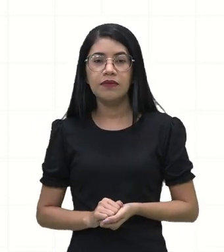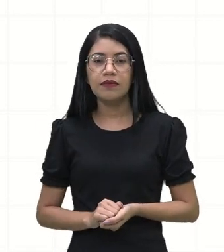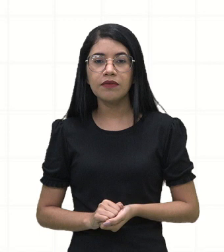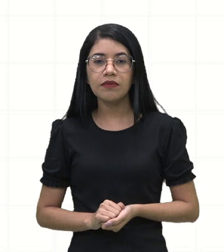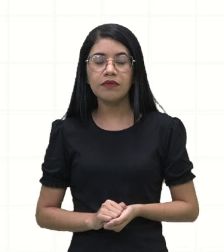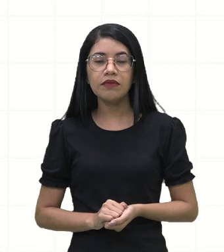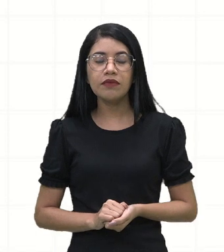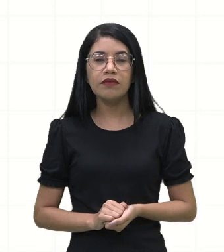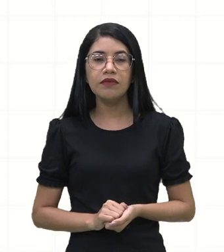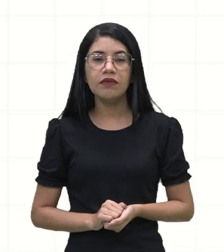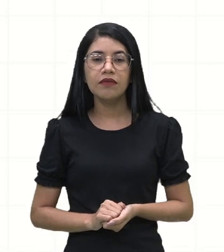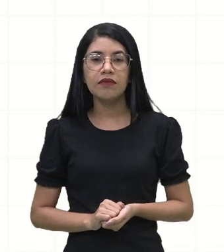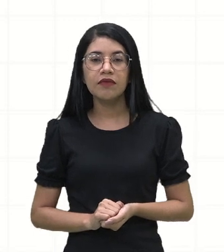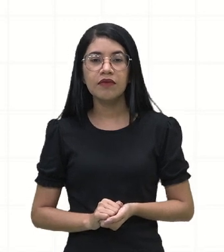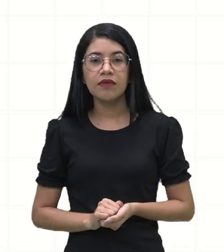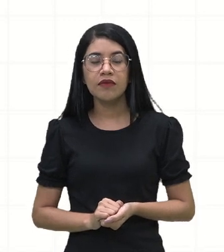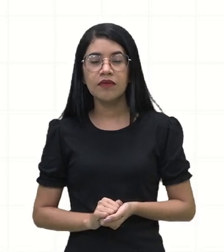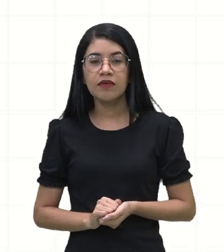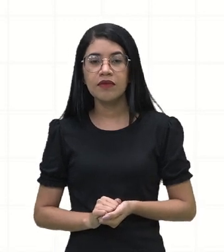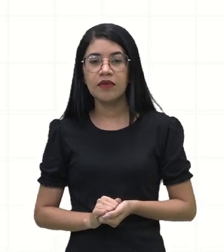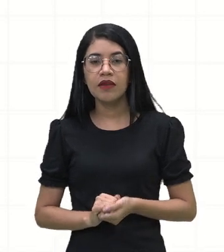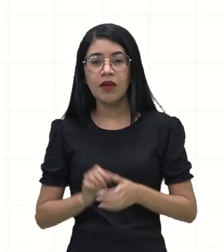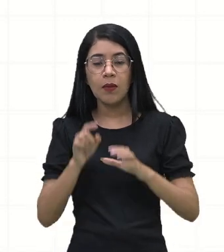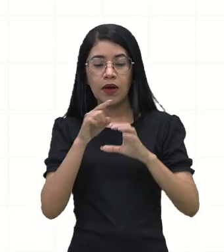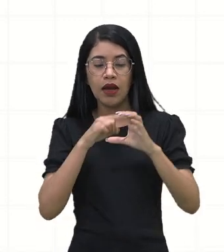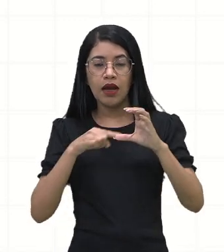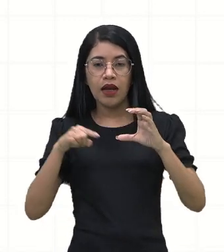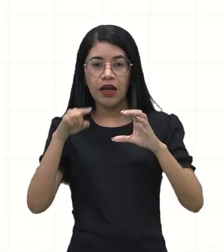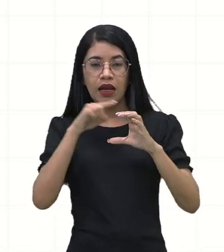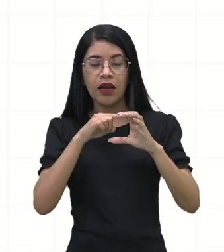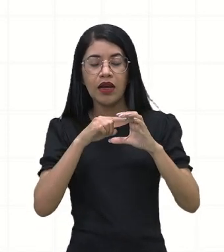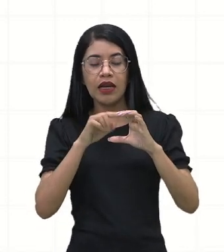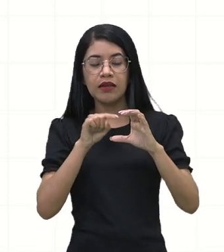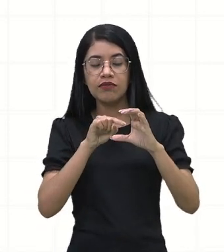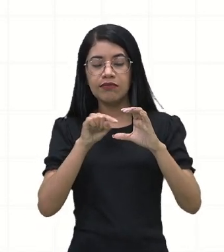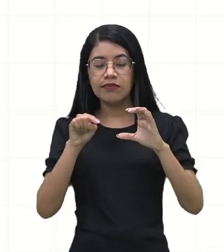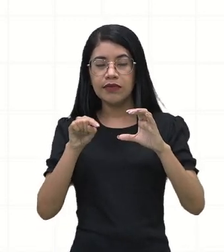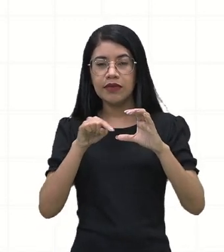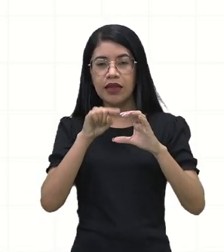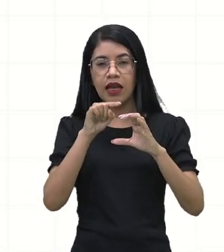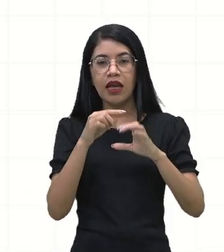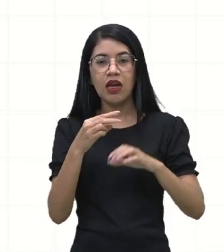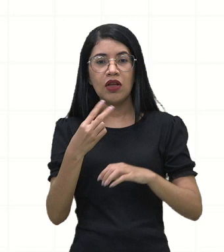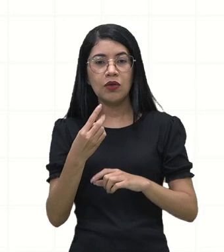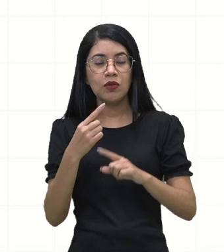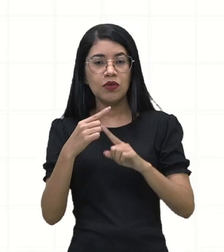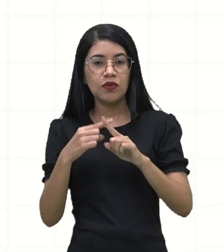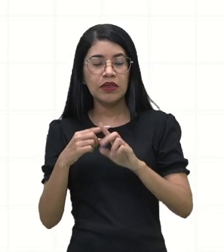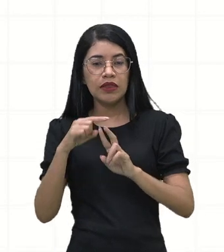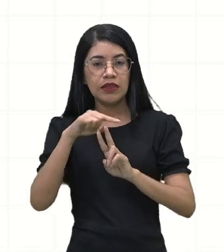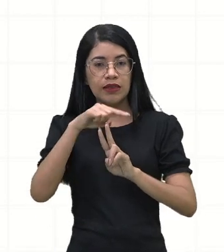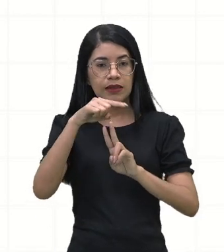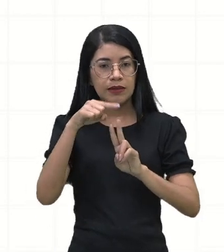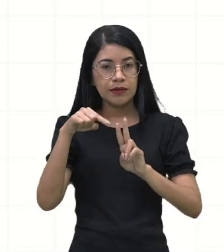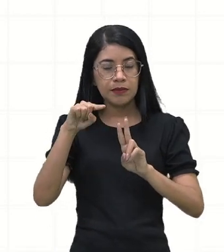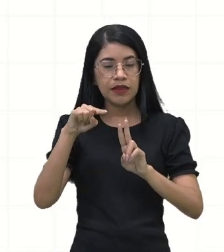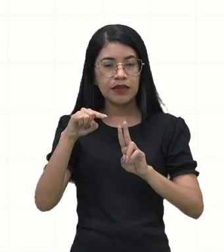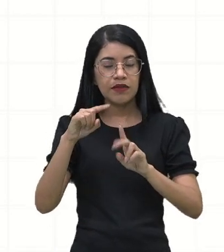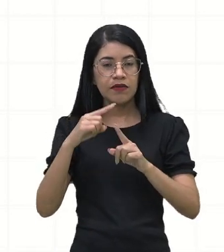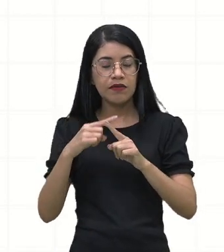Então, o comprimento dessa circunferência vai ser 2, né, que multiplica π vezes